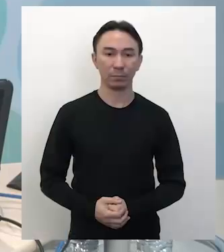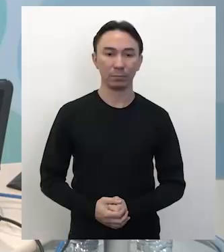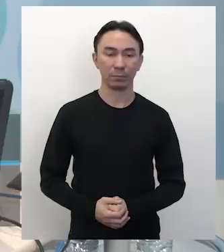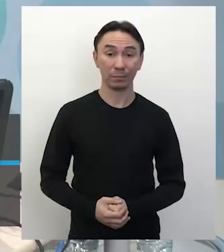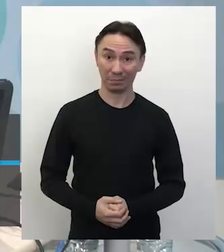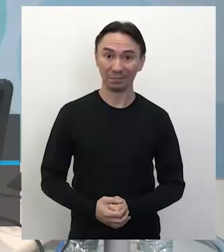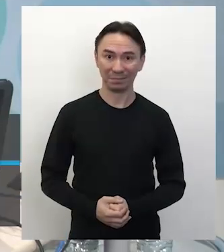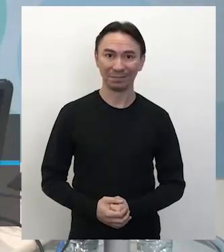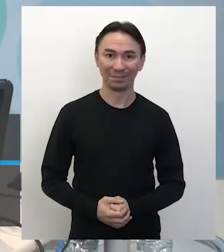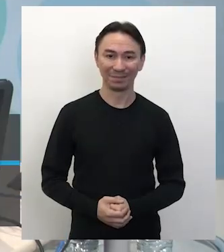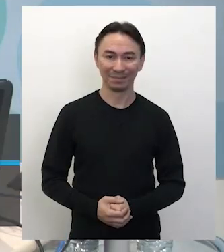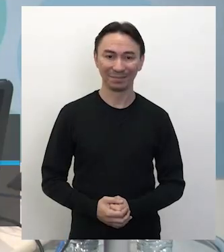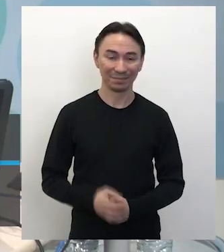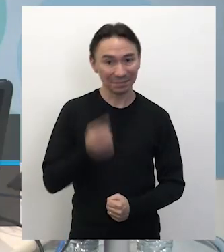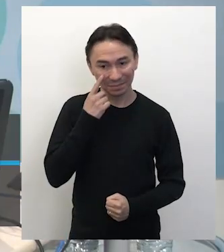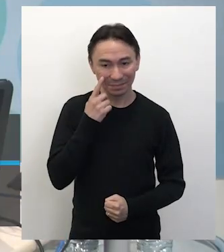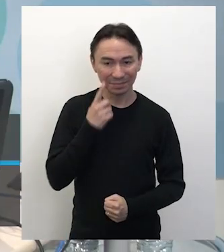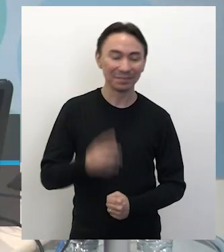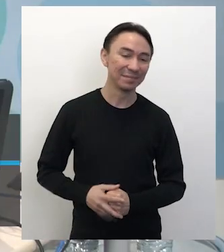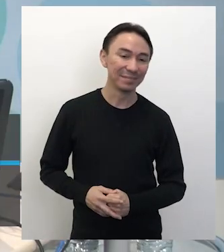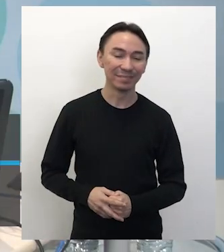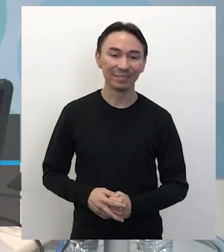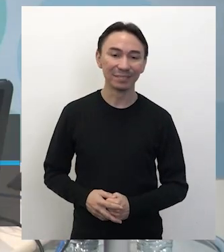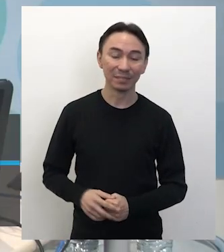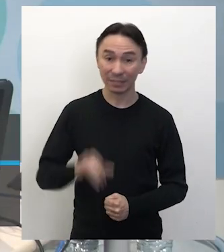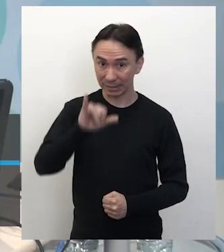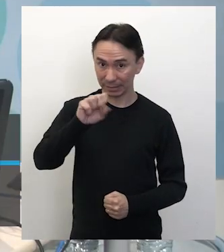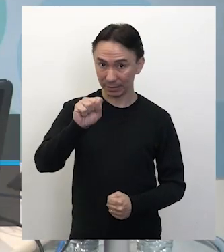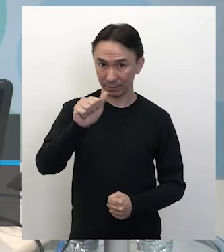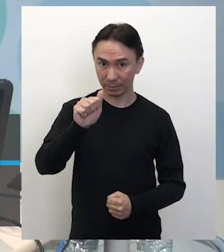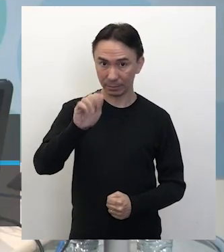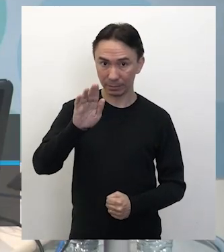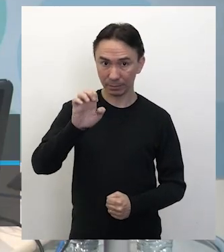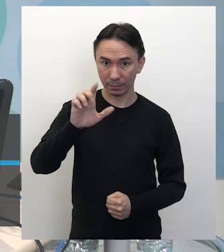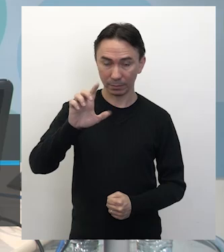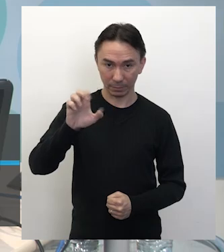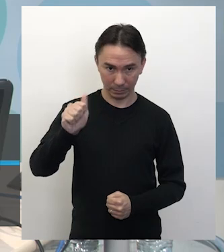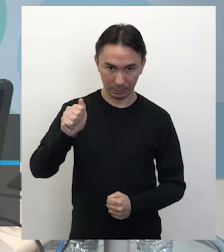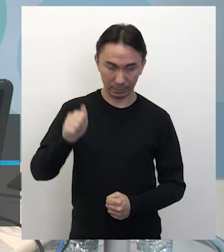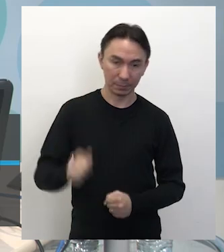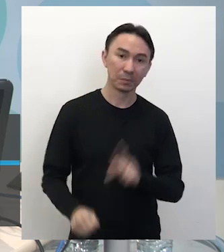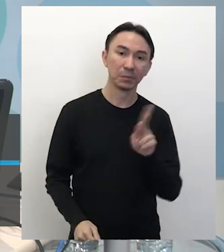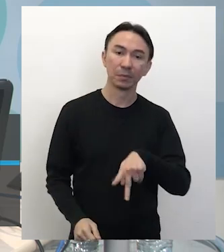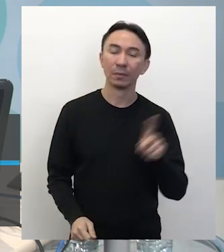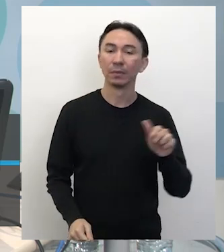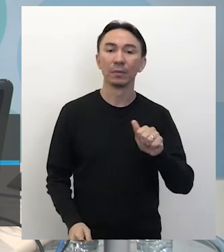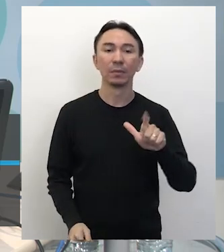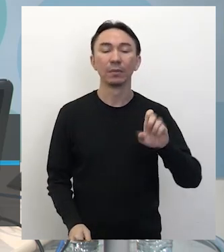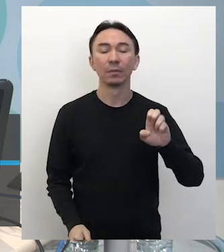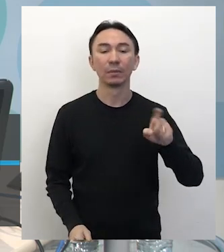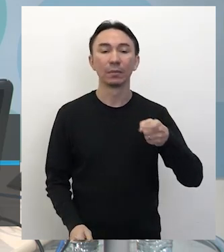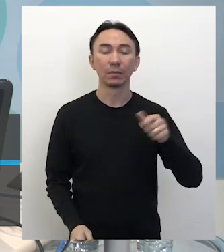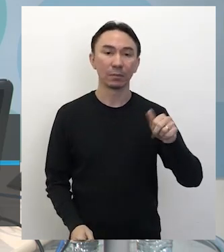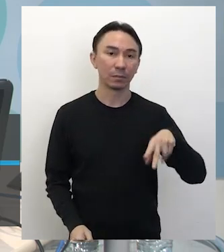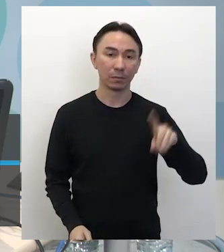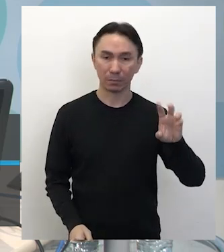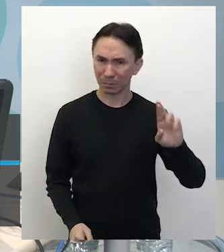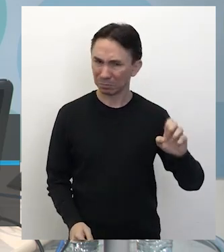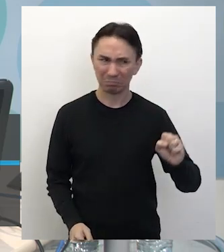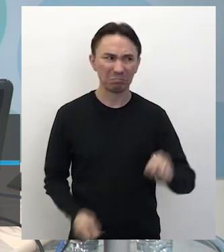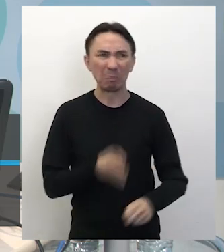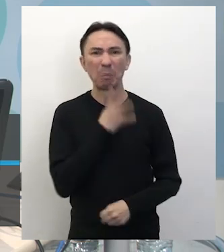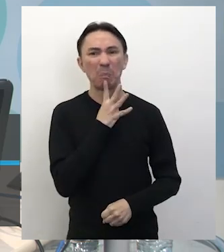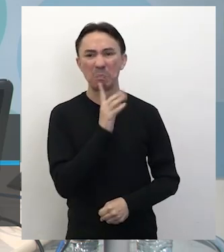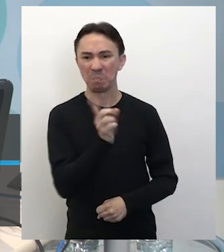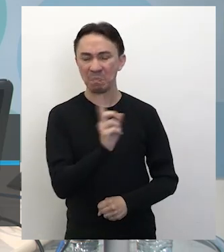Vamos lá, Elaine. Vamos lá. A Isabela, da Pro Alexandra, nunca ouvi falar sobre isso.